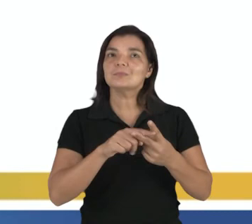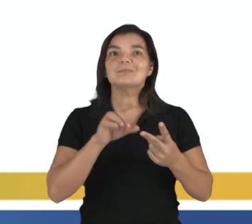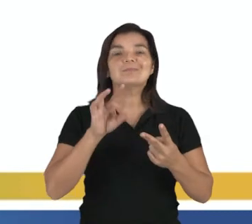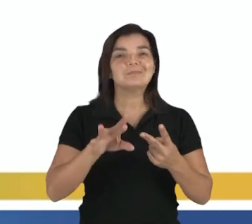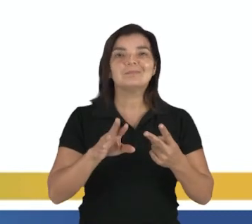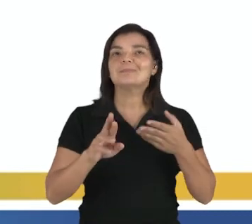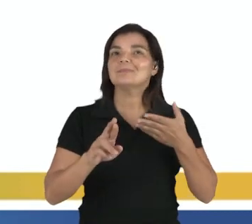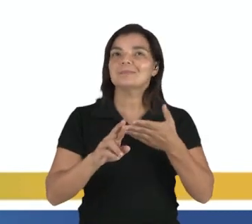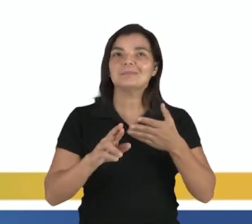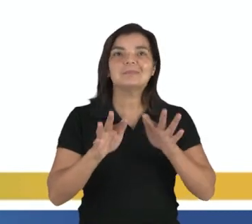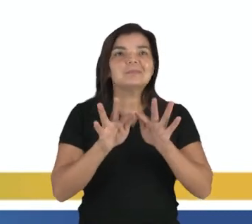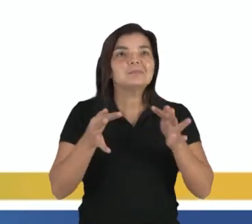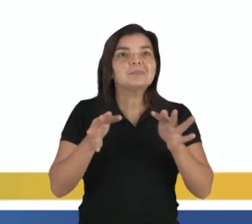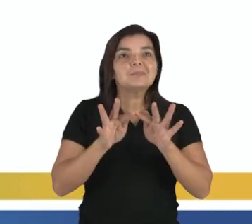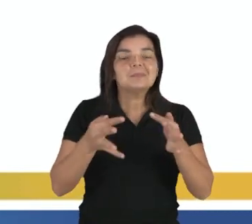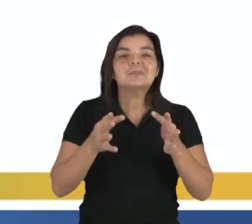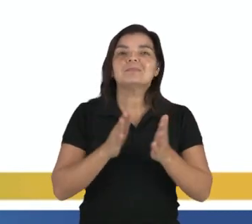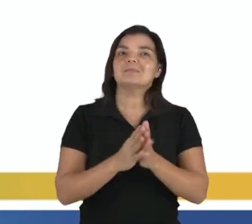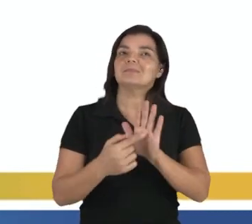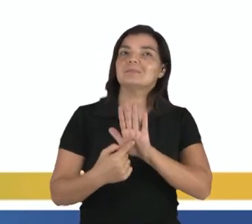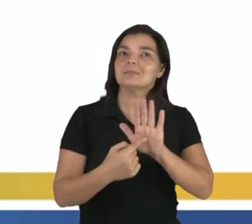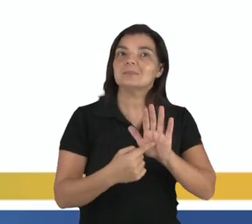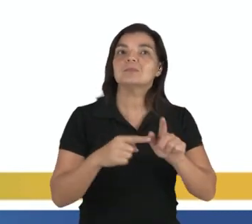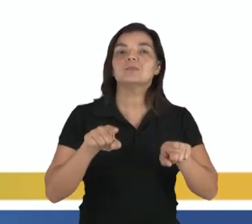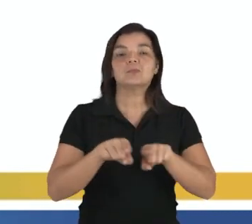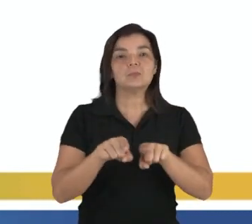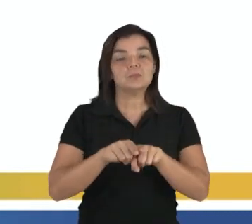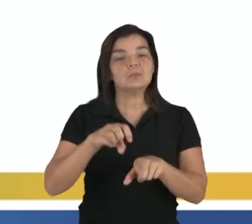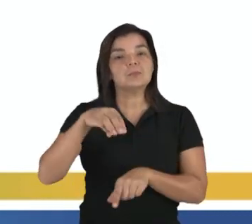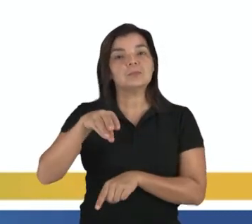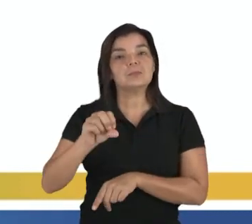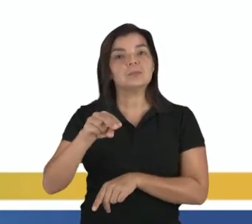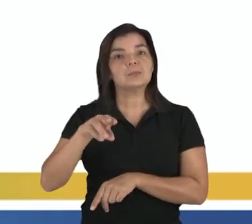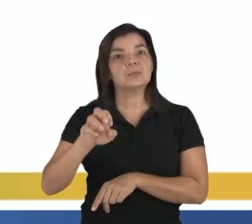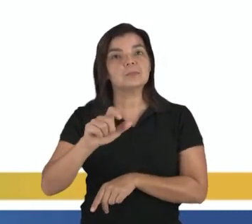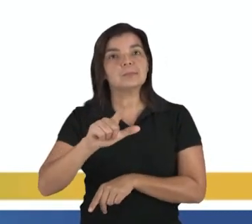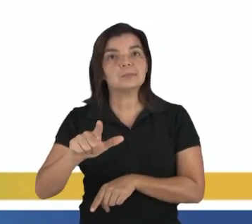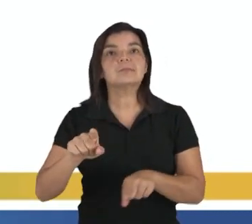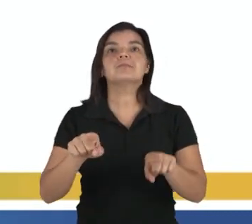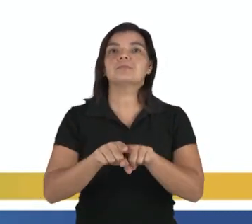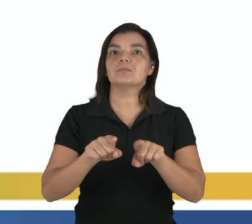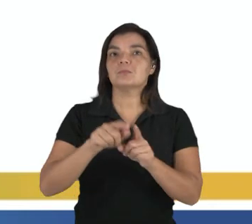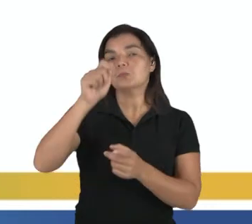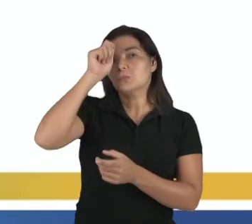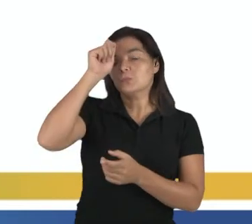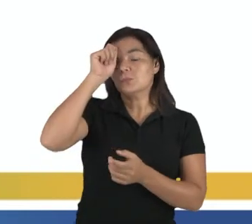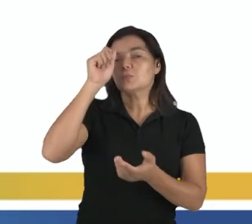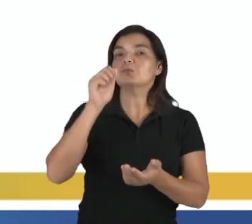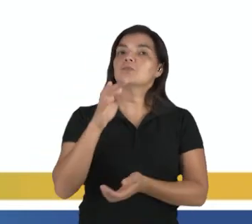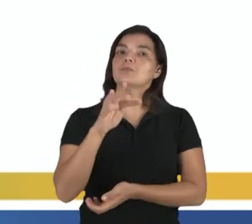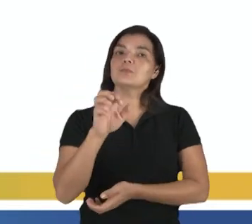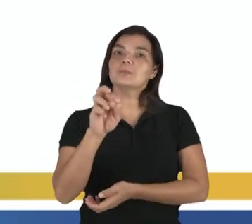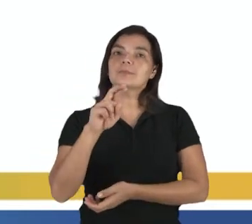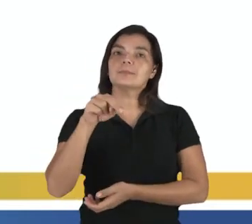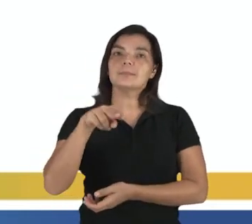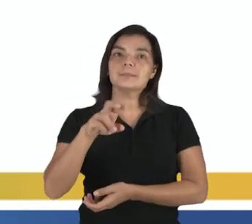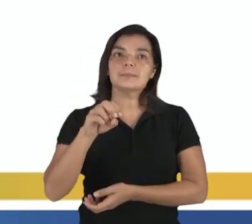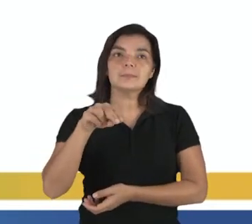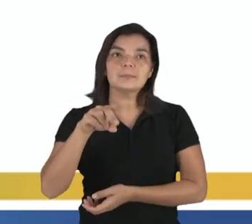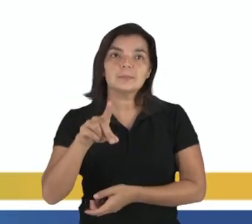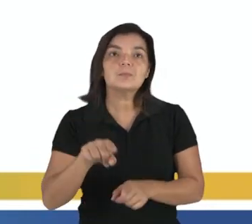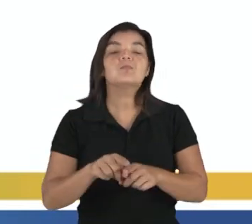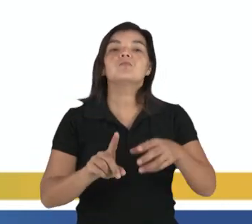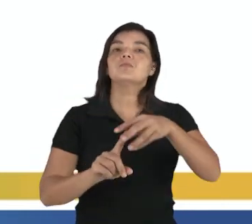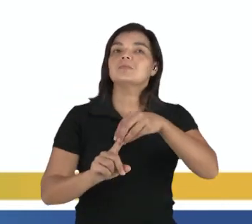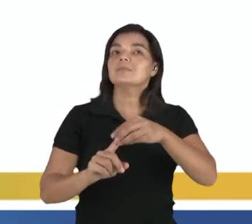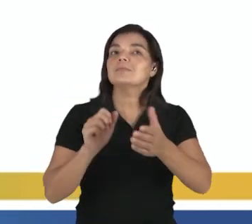relação entre os dois não é apenas referente a uma simples citação. Assim como Manuel Bandeira, o autor Fernando Sabino